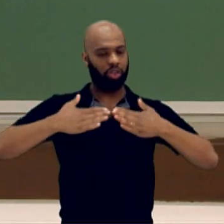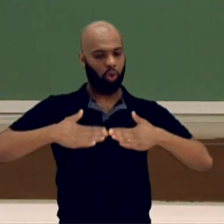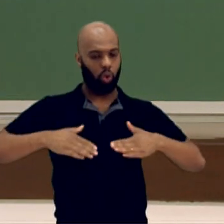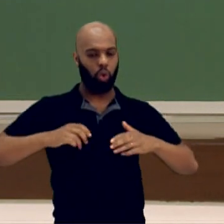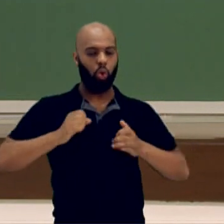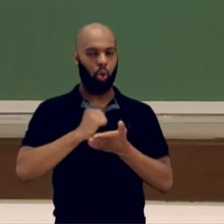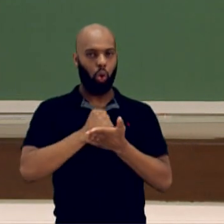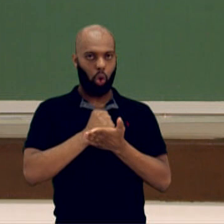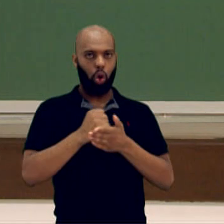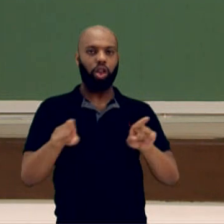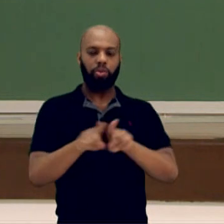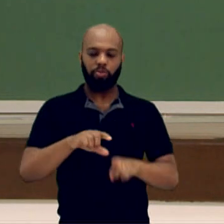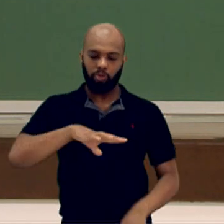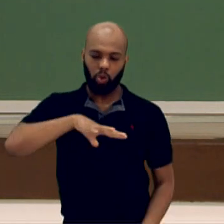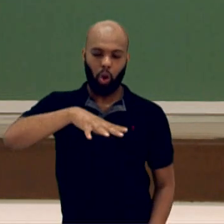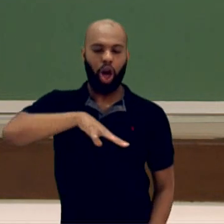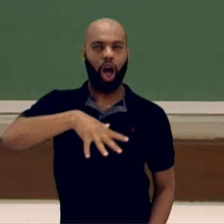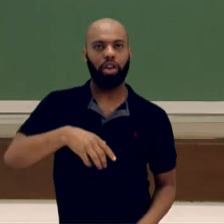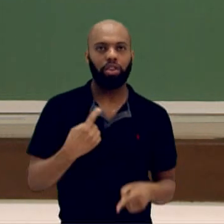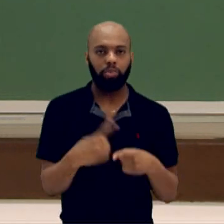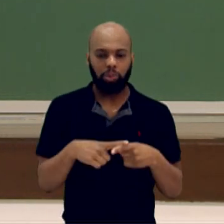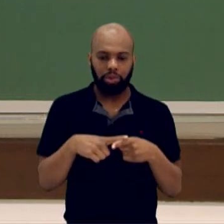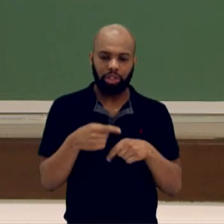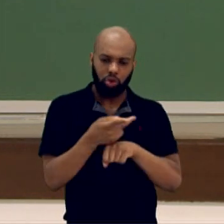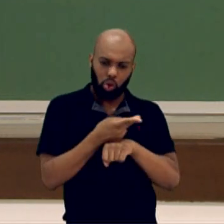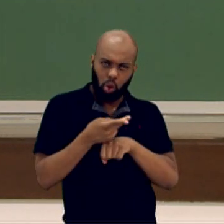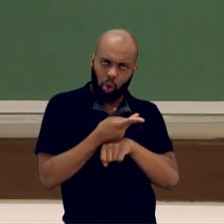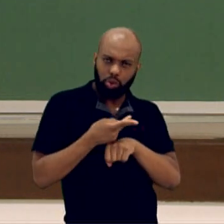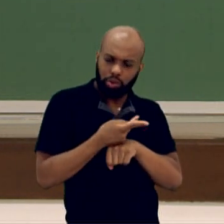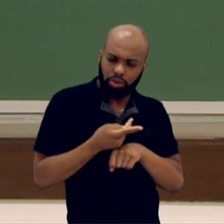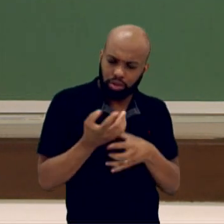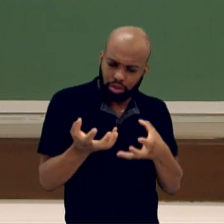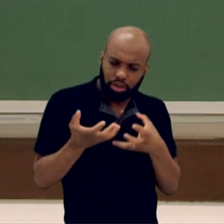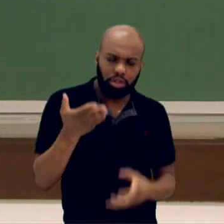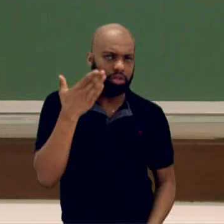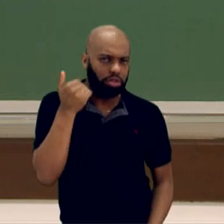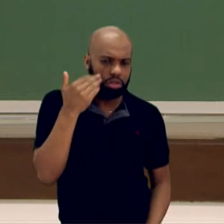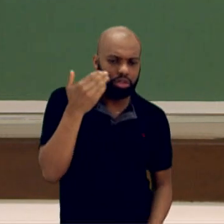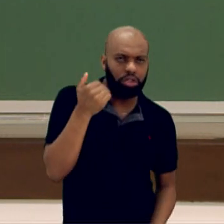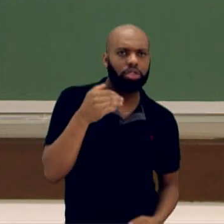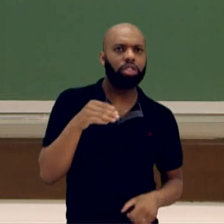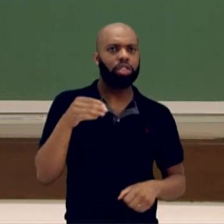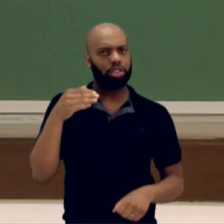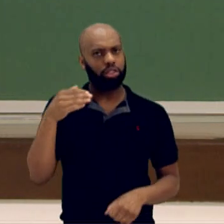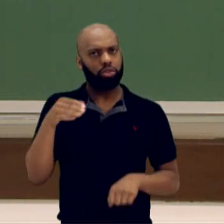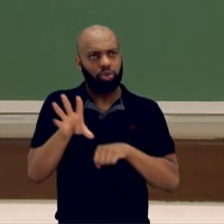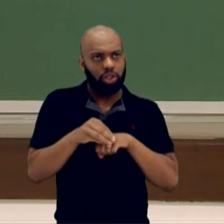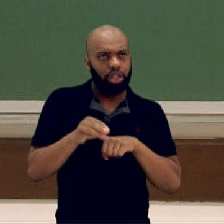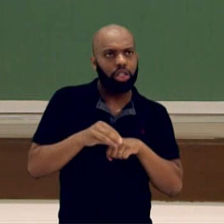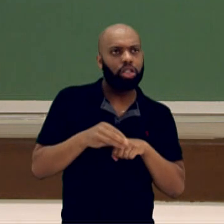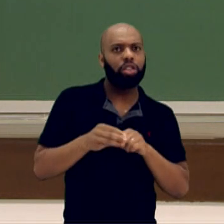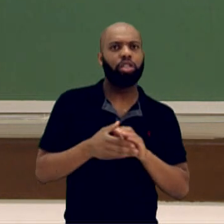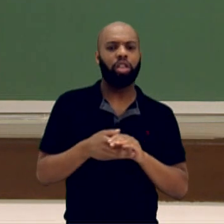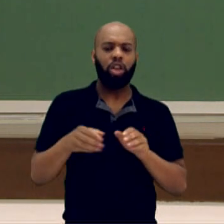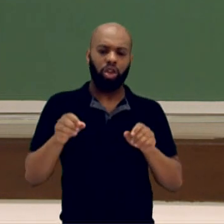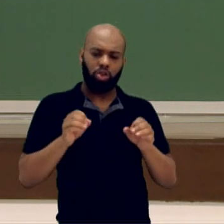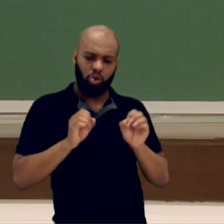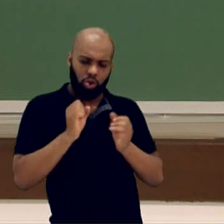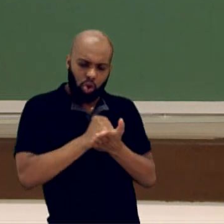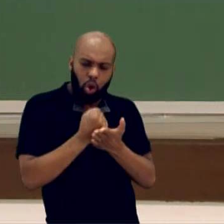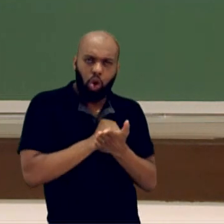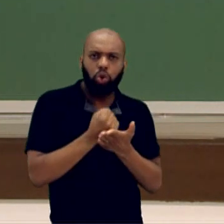e coragem, tá? Buscar o conhecimento, sabedoria, uma vida equilibrada, justiça, controlar as